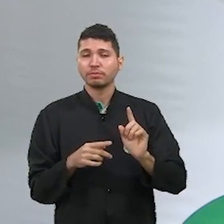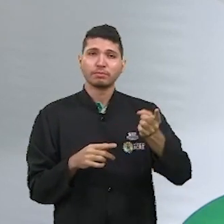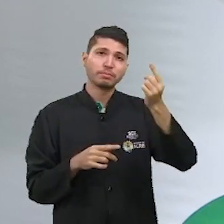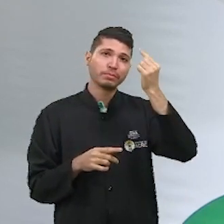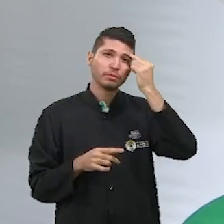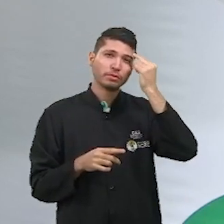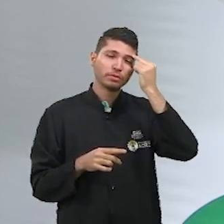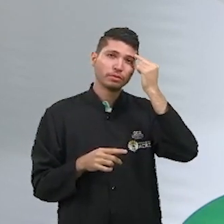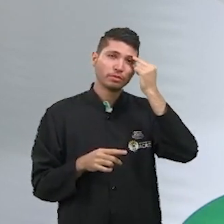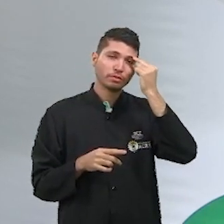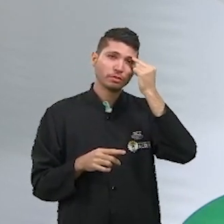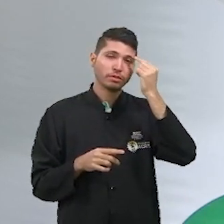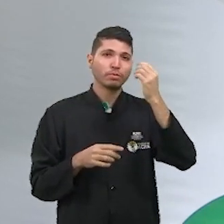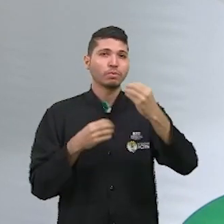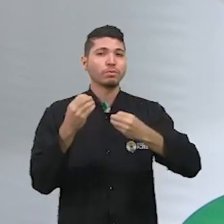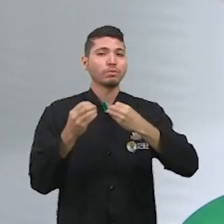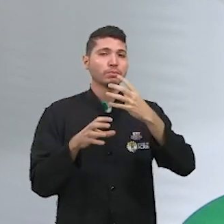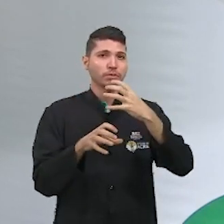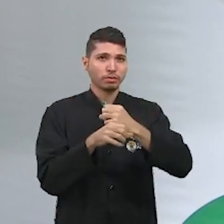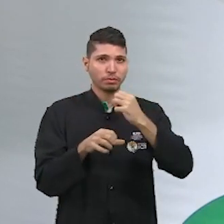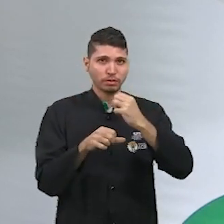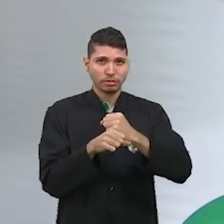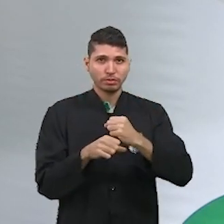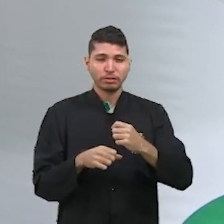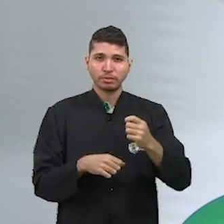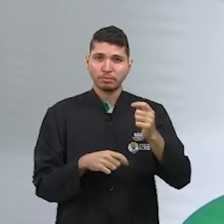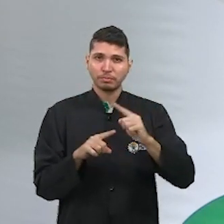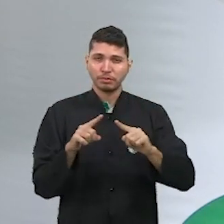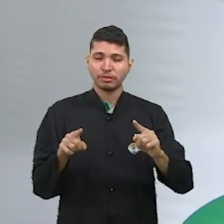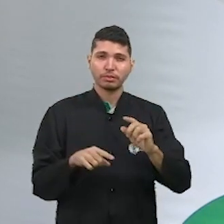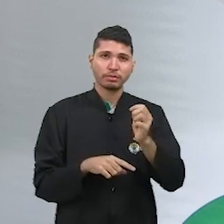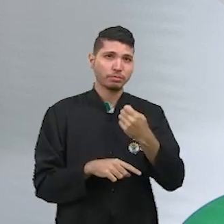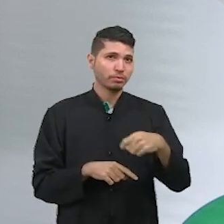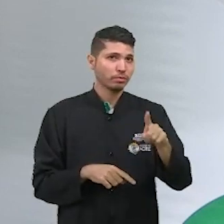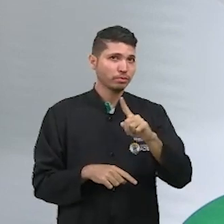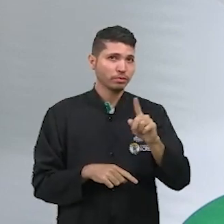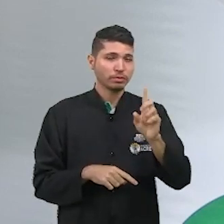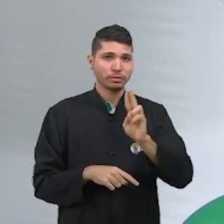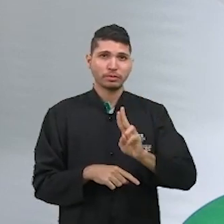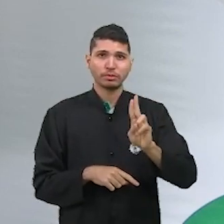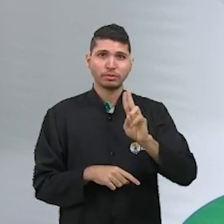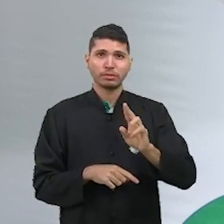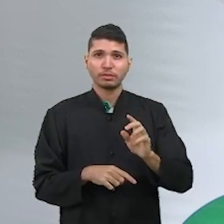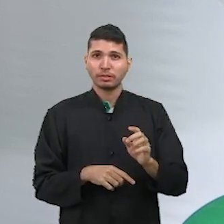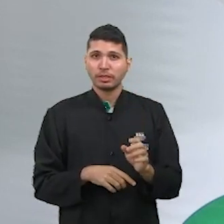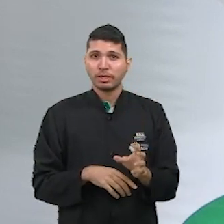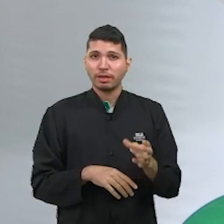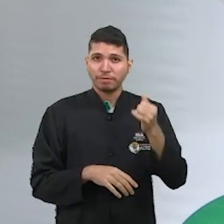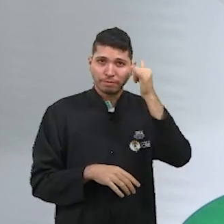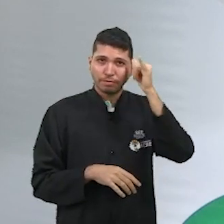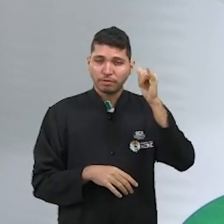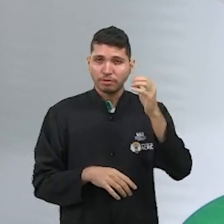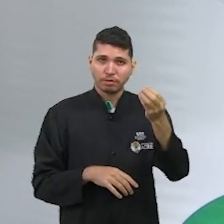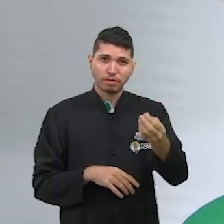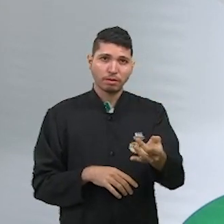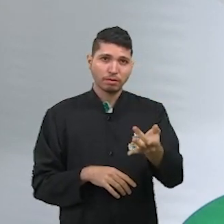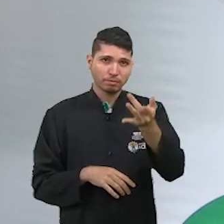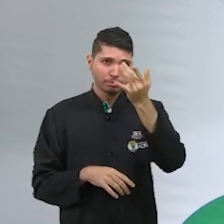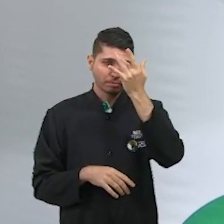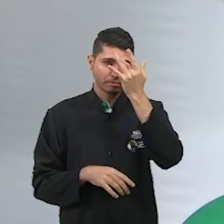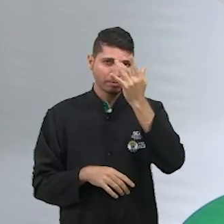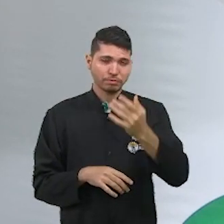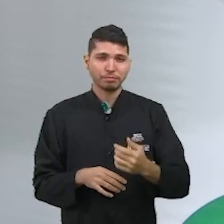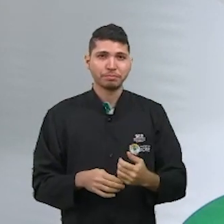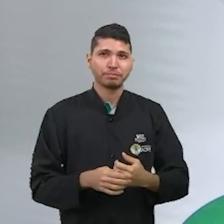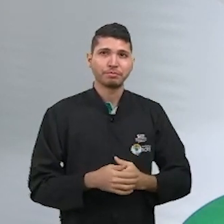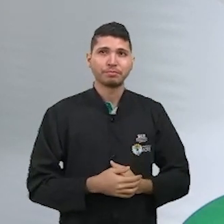matematicamente, mas, em geral, elas não precisam ser utilizadas. Tentem não decorar fórmulas. Vamos resolver